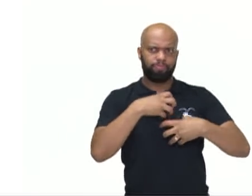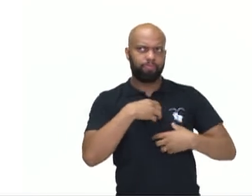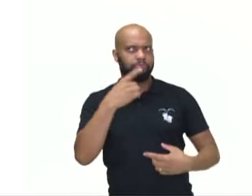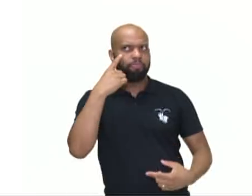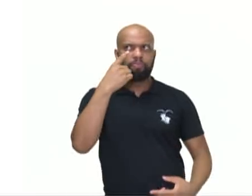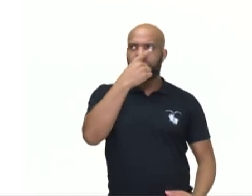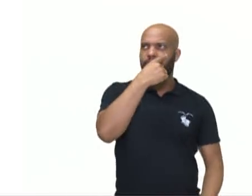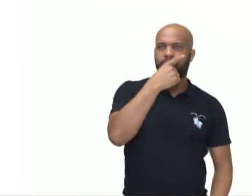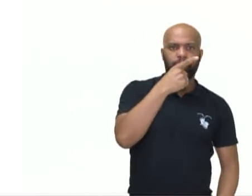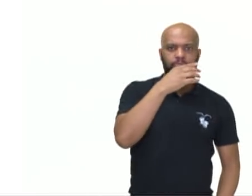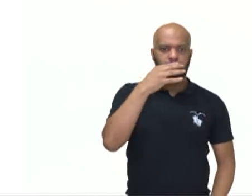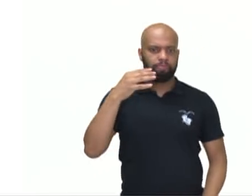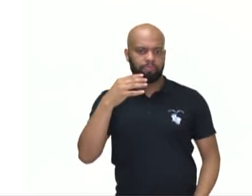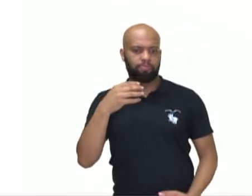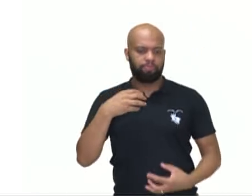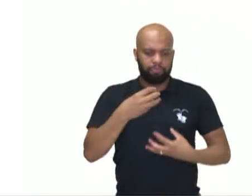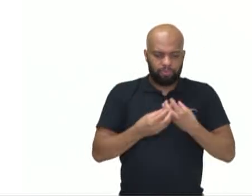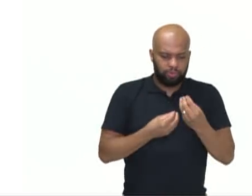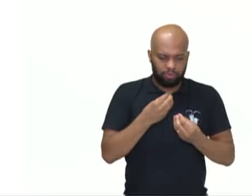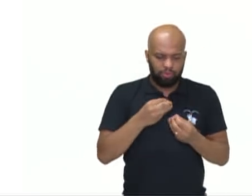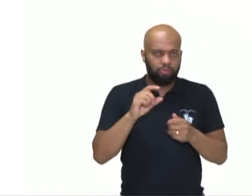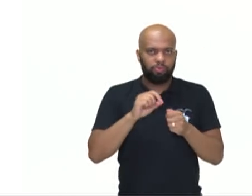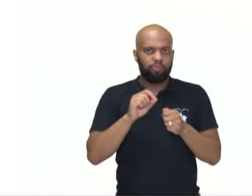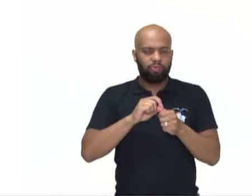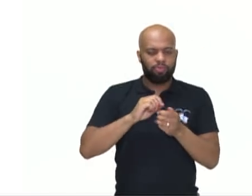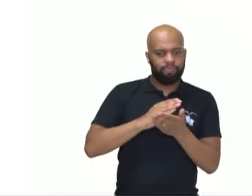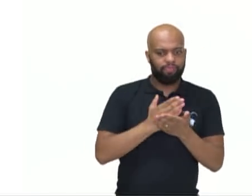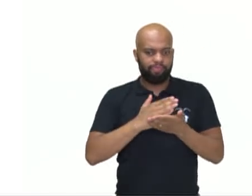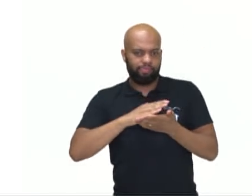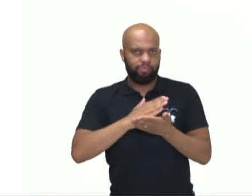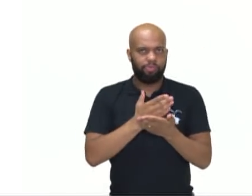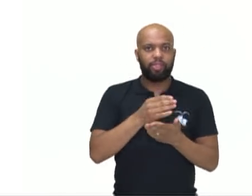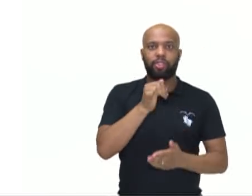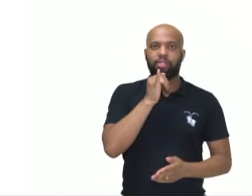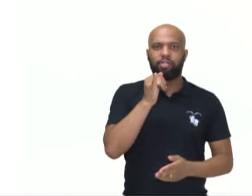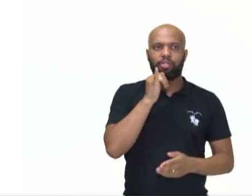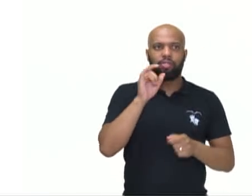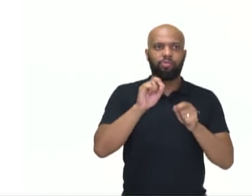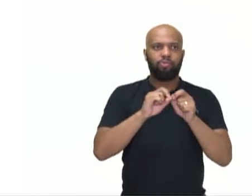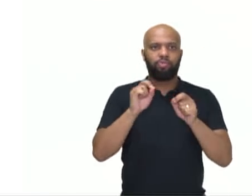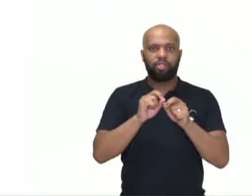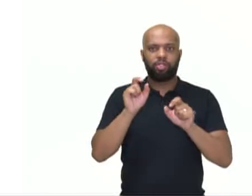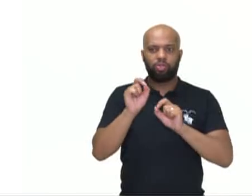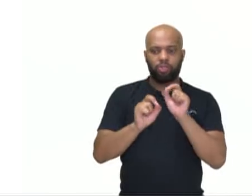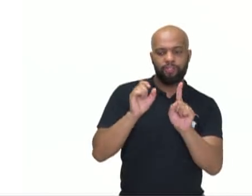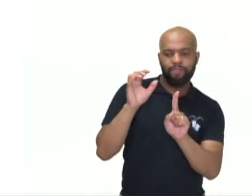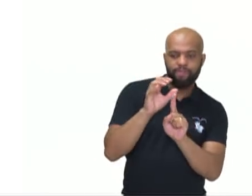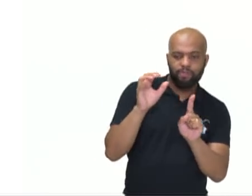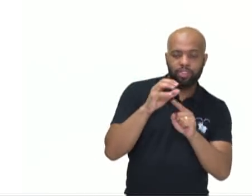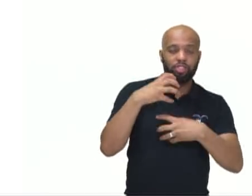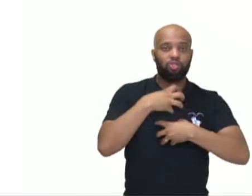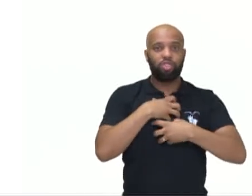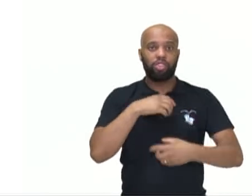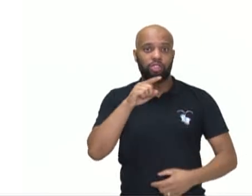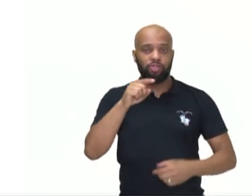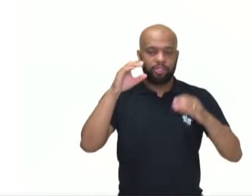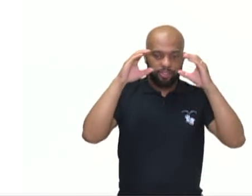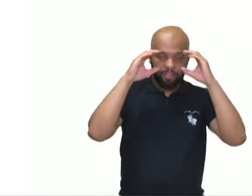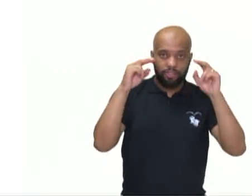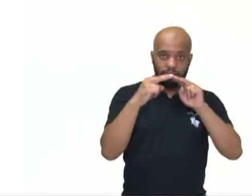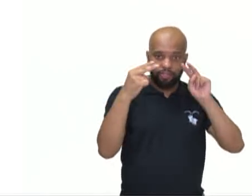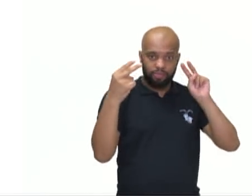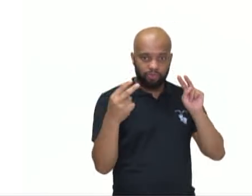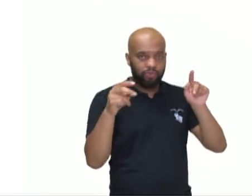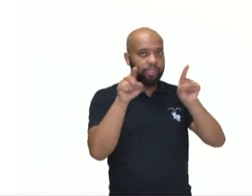De que jeito que ela faz isso? Ela induz efeitos visuais, sonoros e às